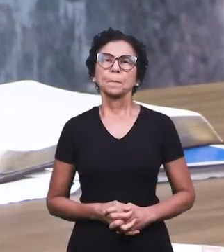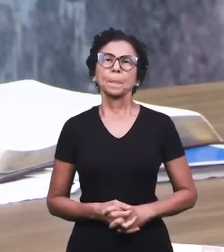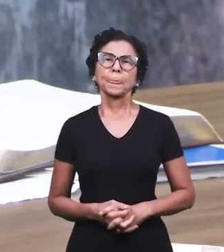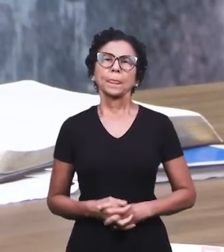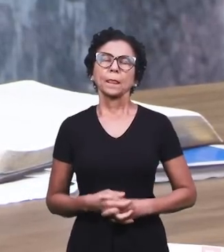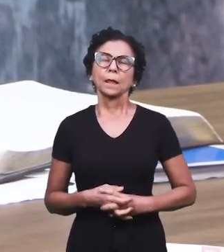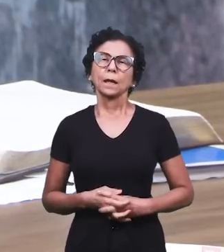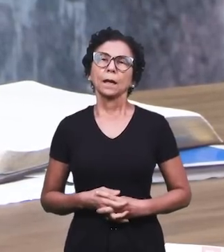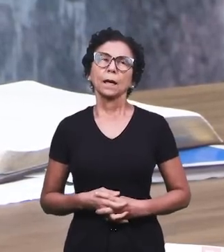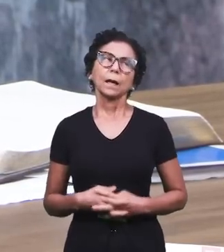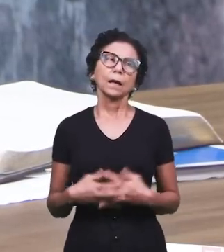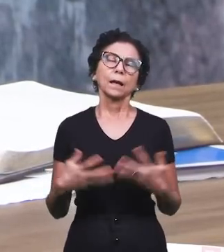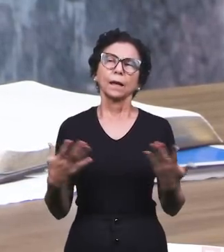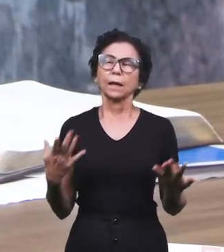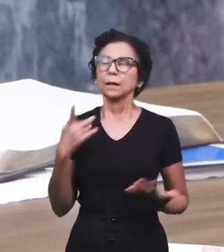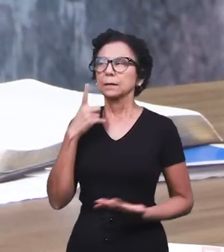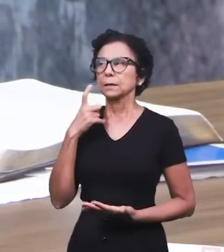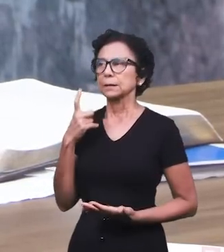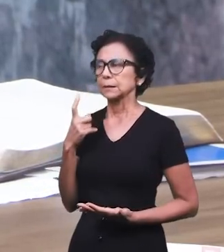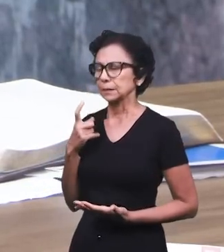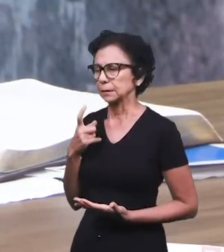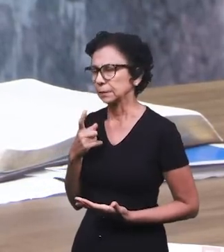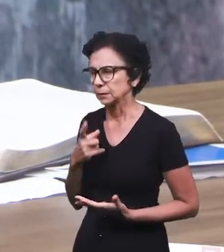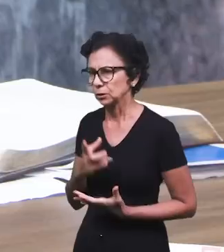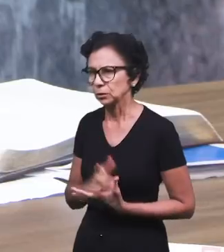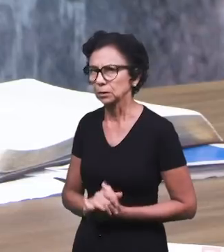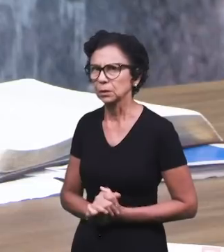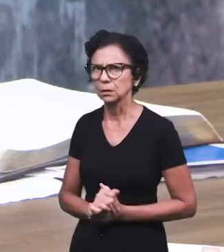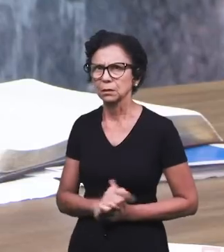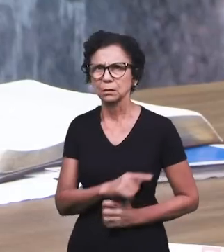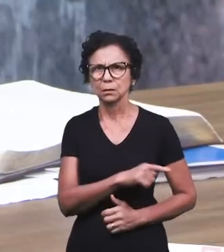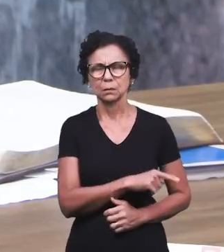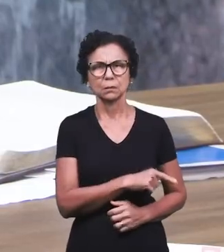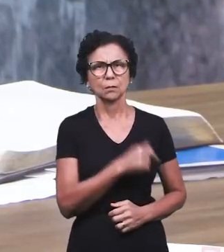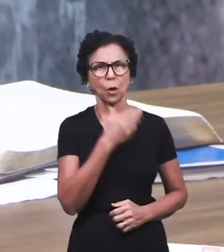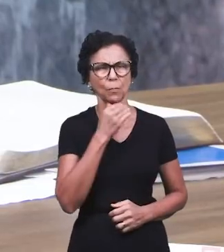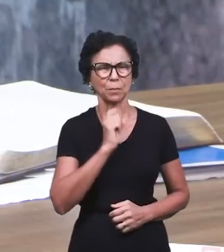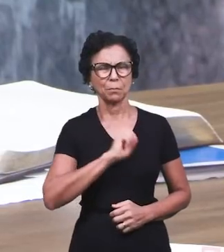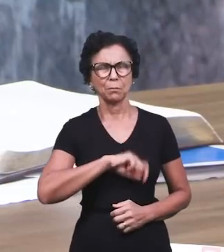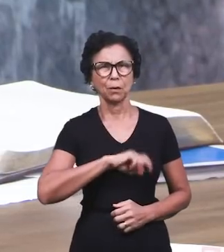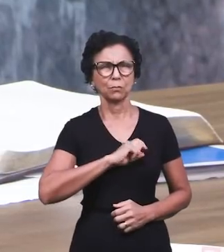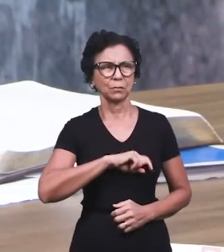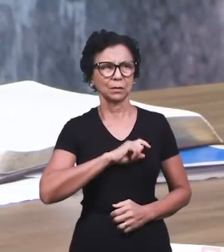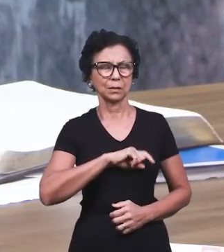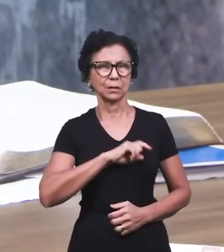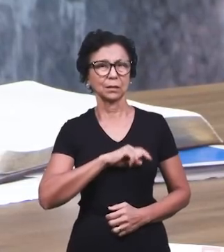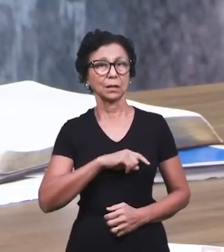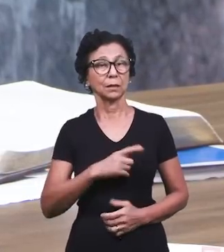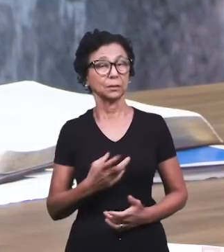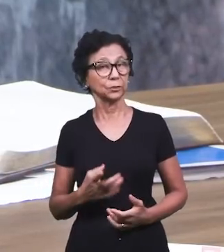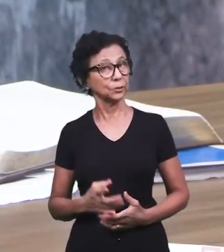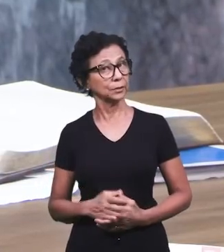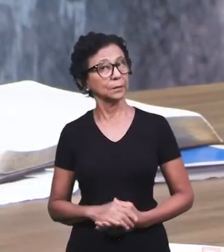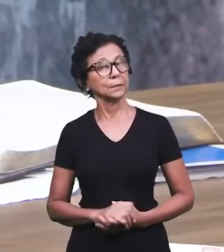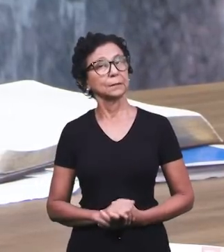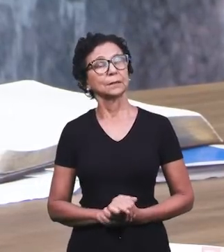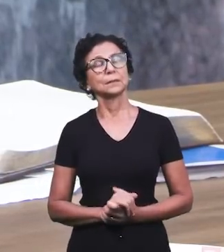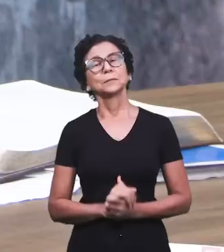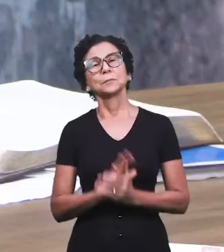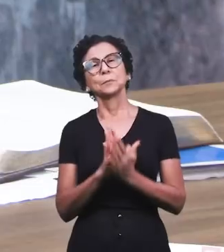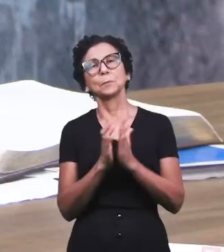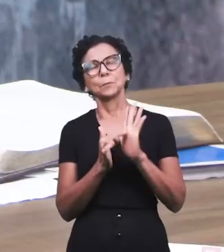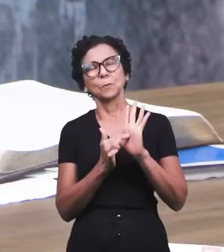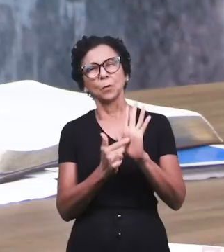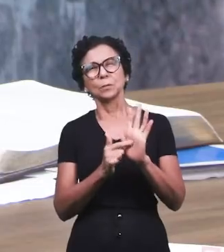que assim, a maldade desses homens, né? Como a Bíblia ela fala, né,